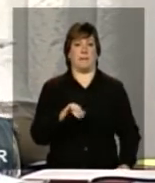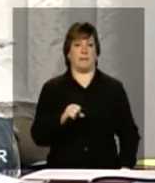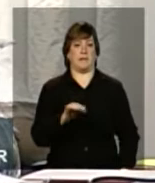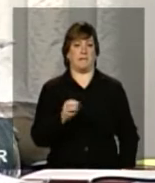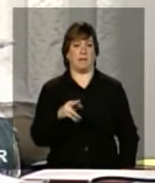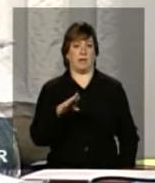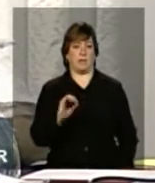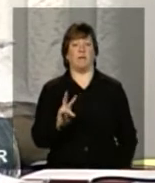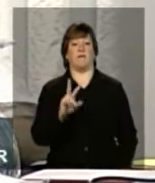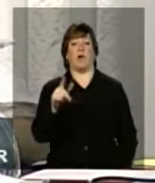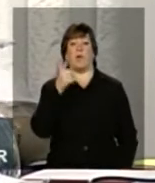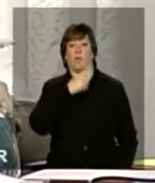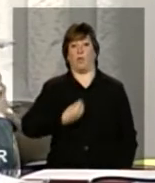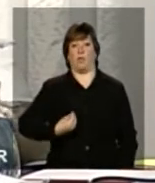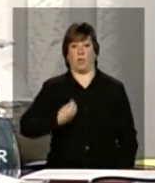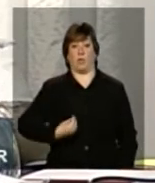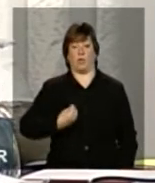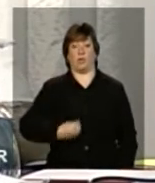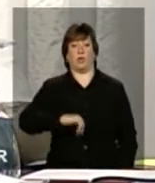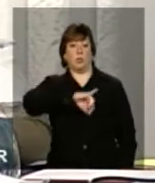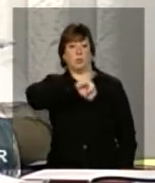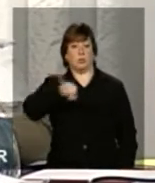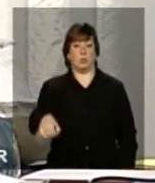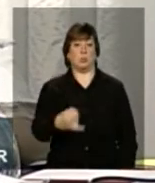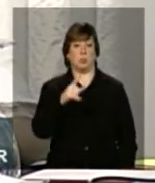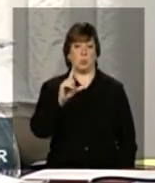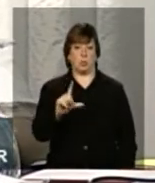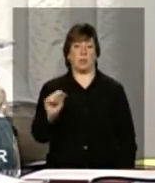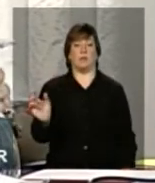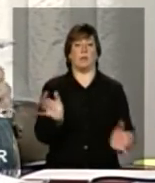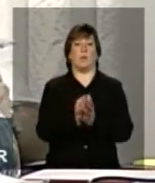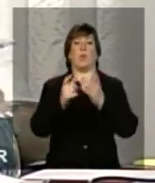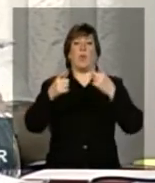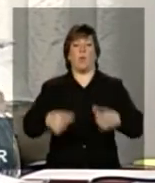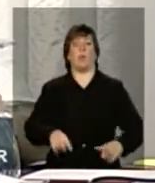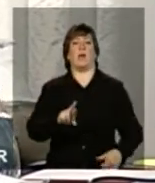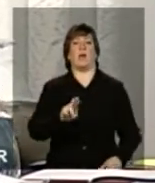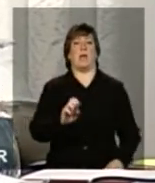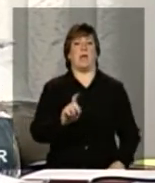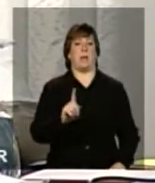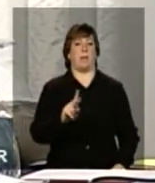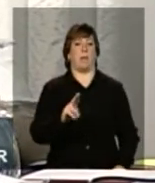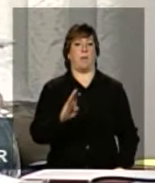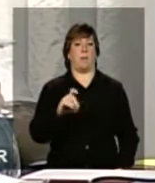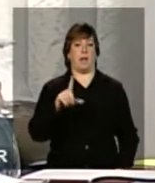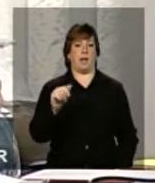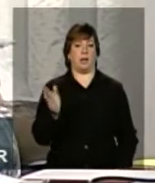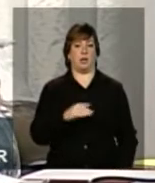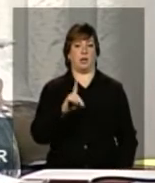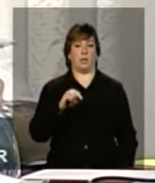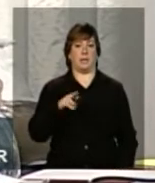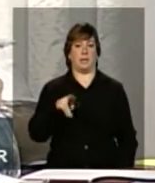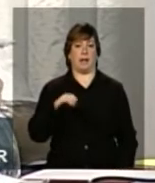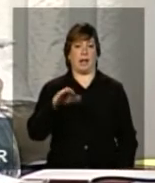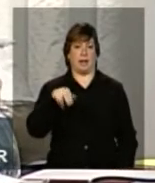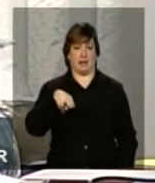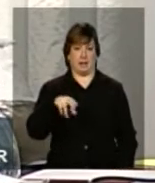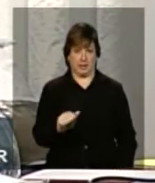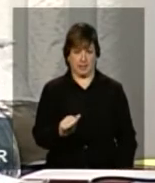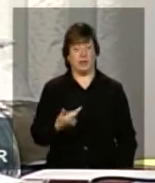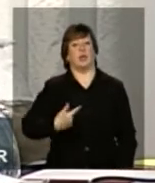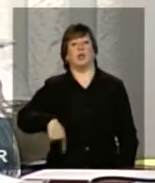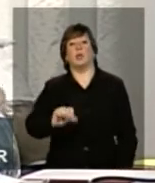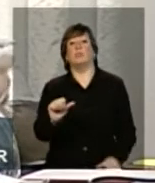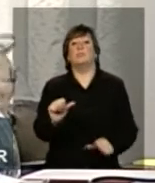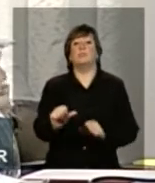acontecerá em julho, é na República Dominicana, que nós modificamos